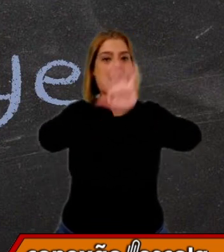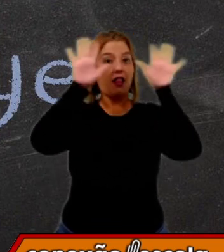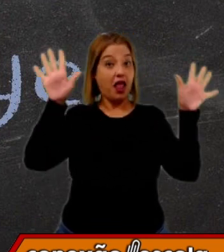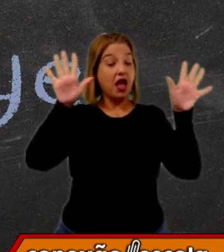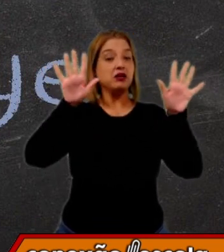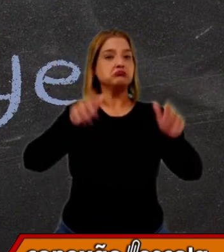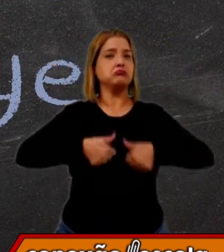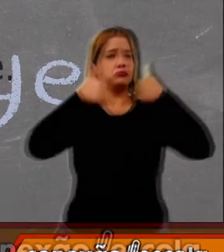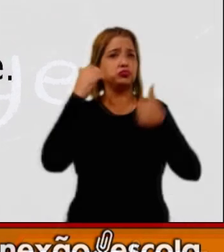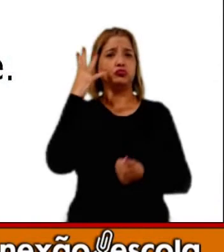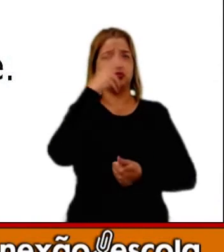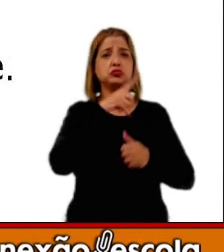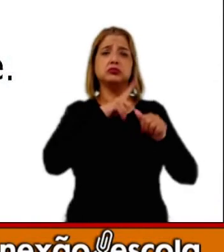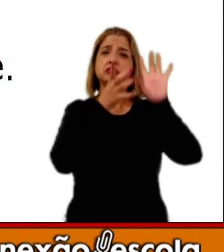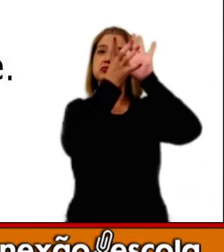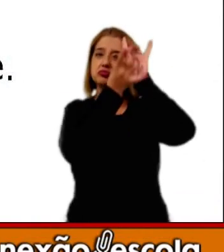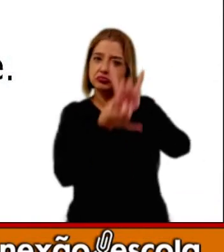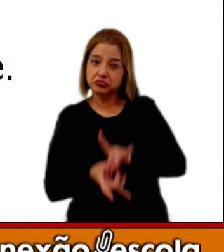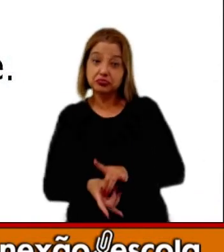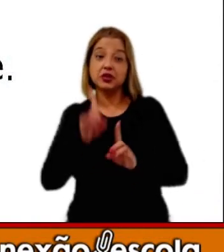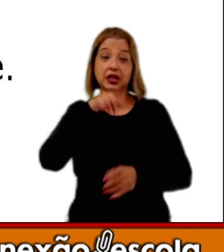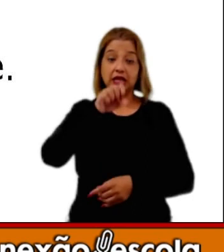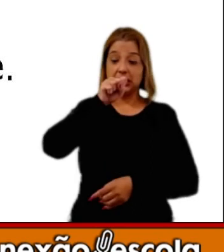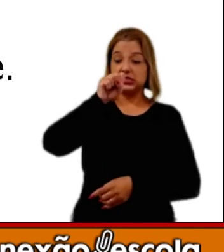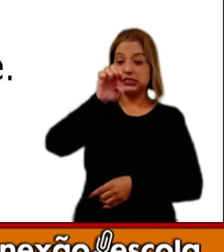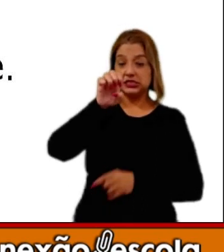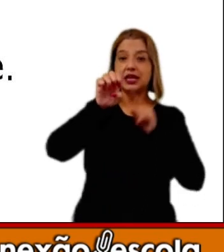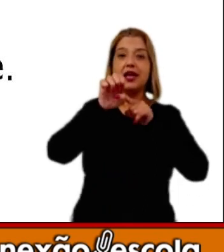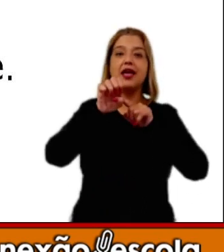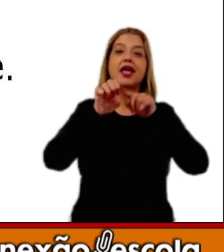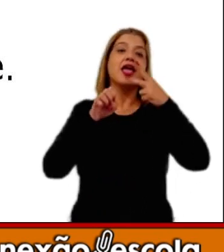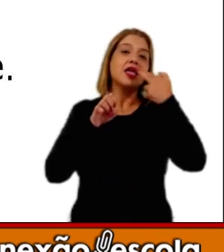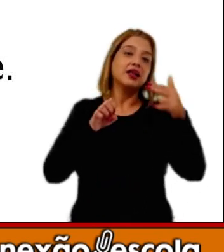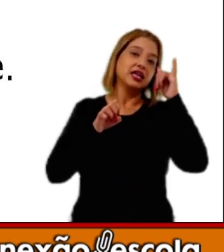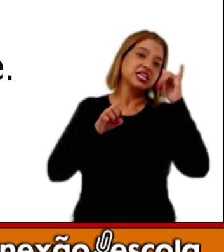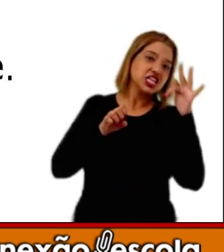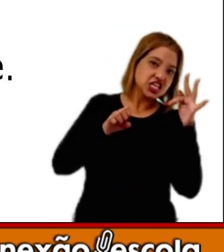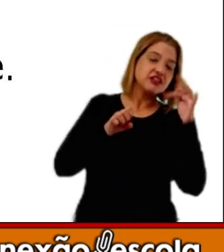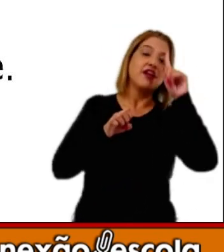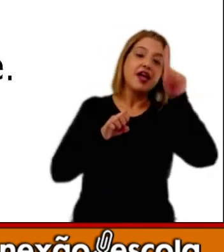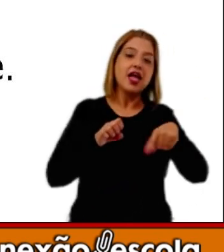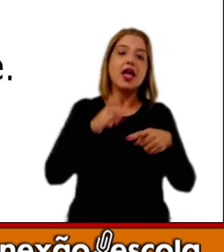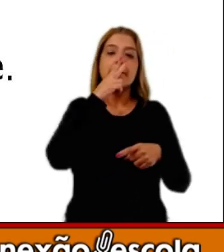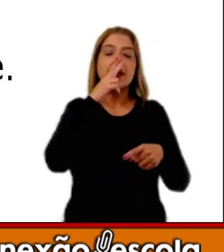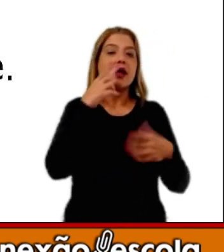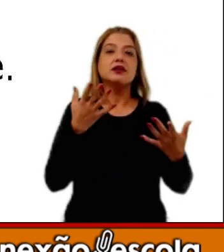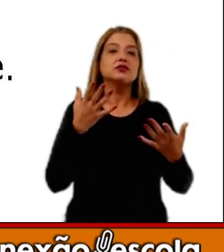bonito mas coerente o erro que é o se é um conectivo que se refere à condition